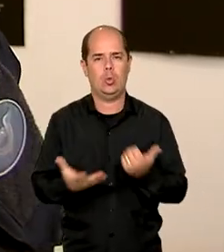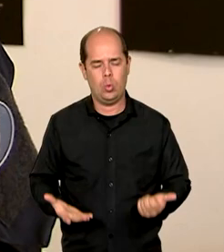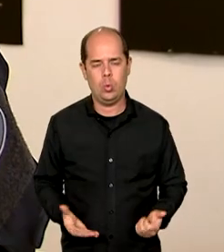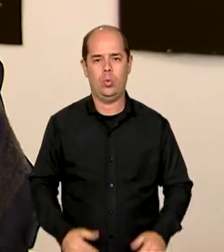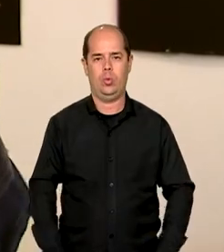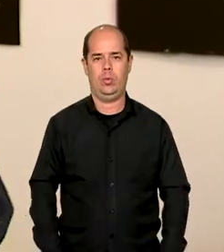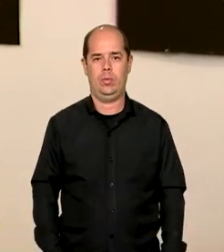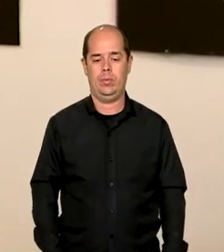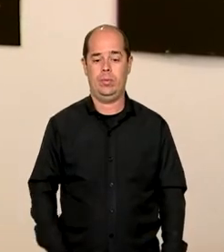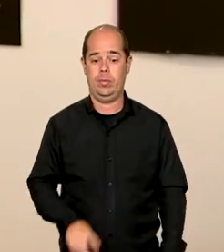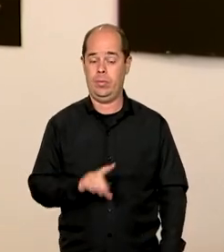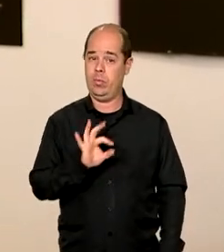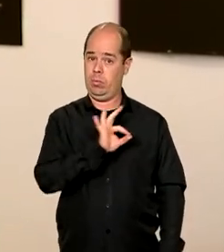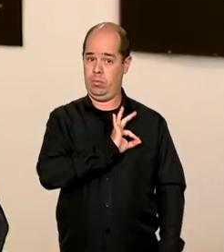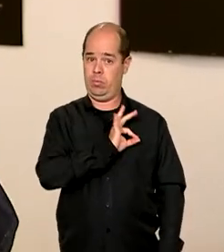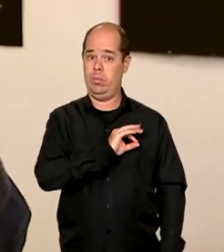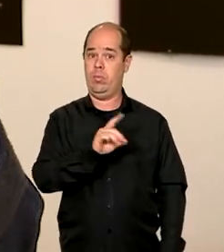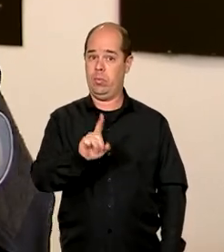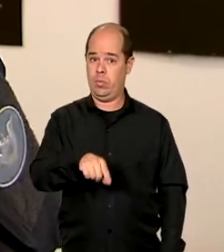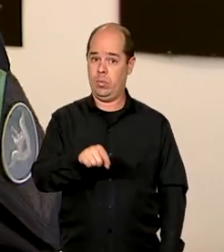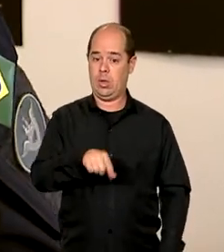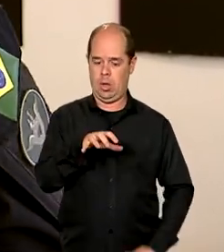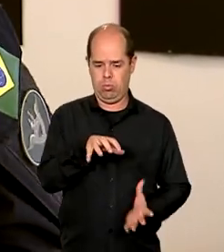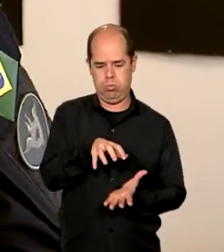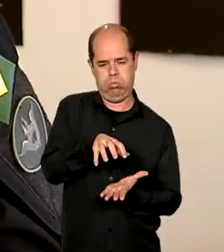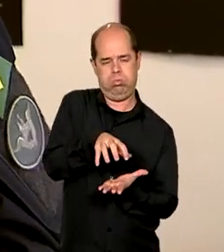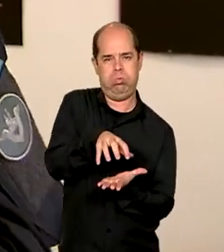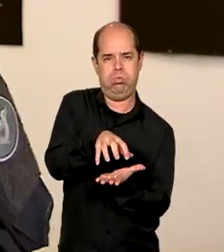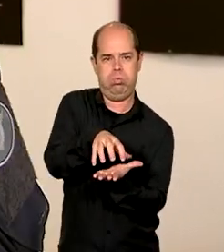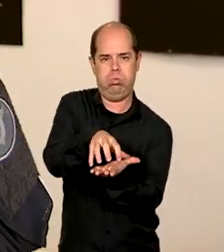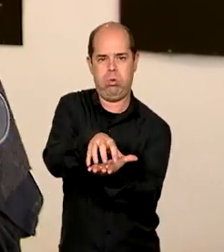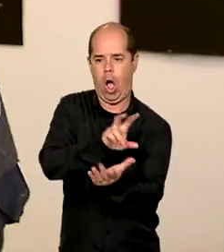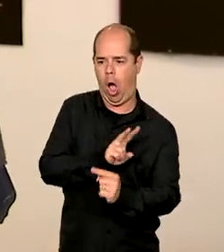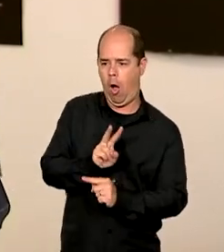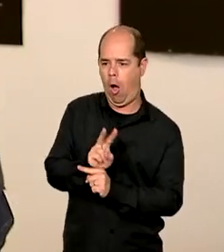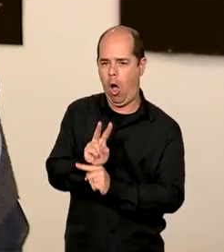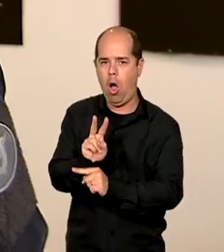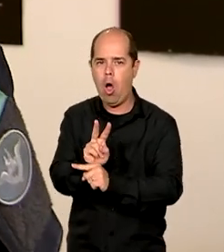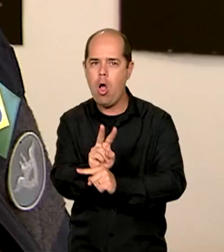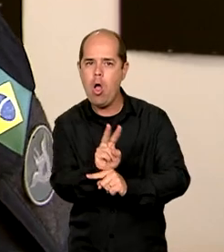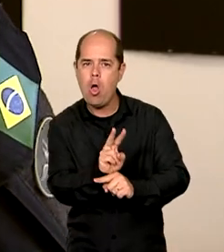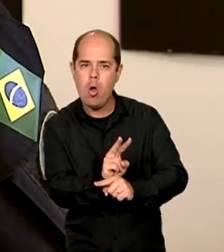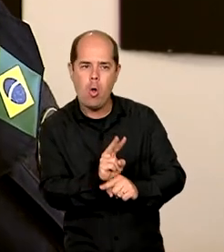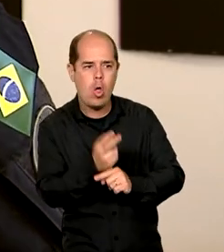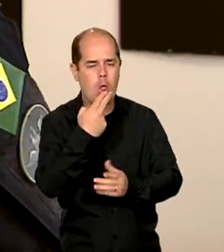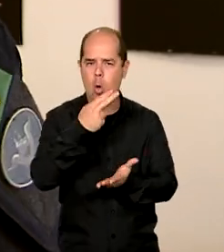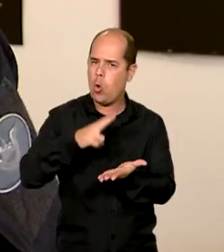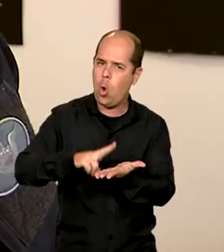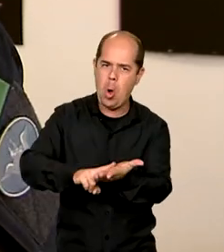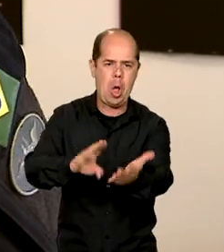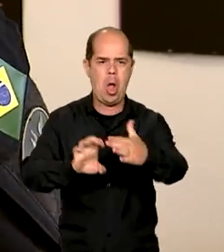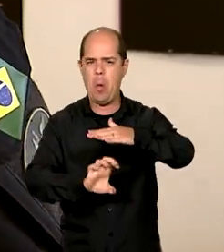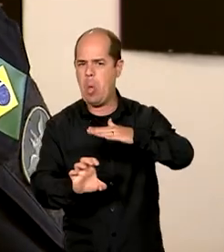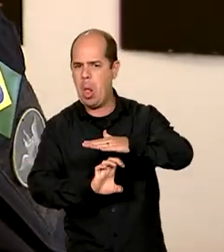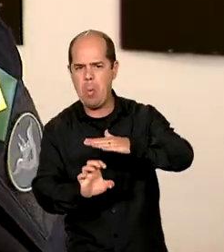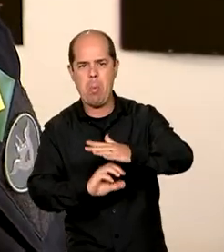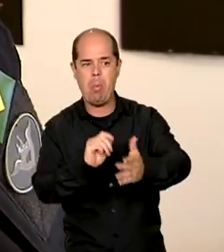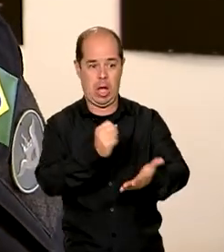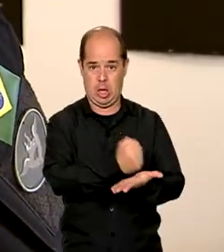a segurança e a integridade dos comboios, ou seja, que todos os comboios, seja dos Correios, das empresas contratadas para fazer o